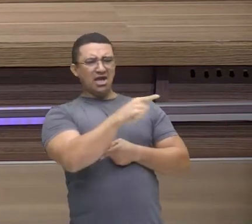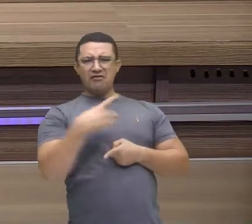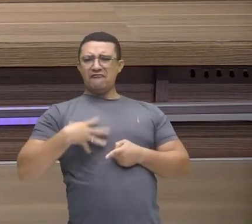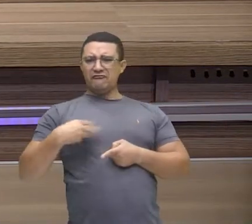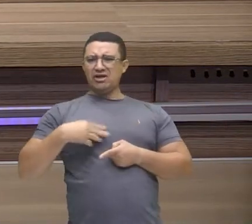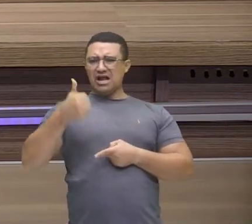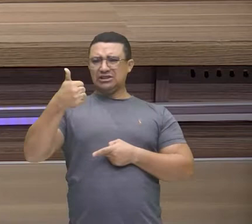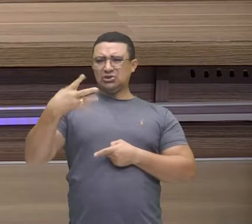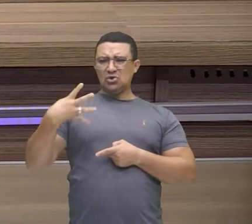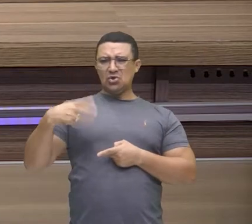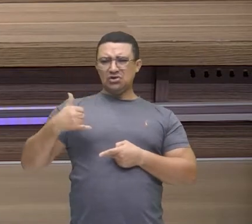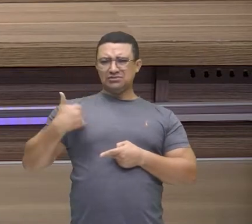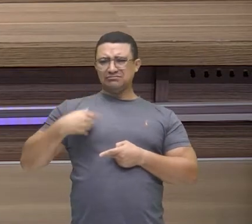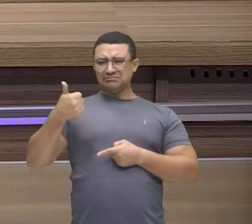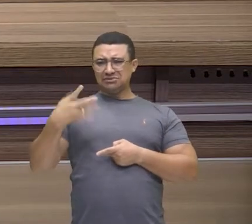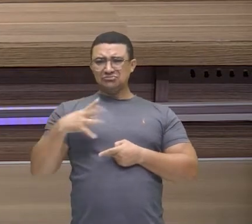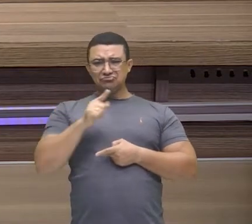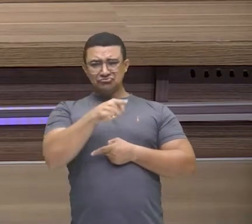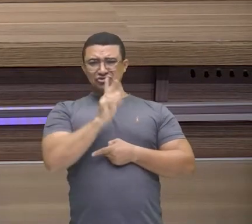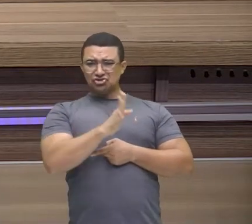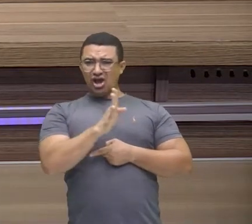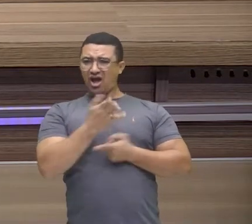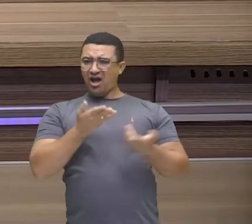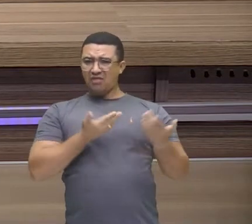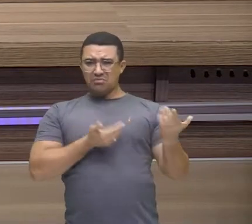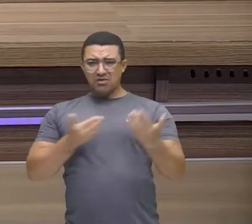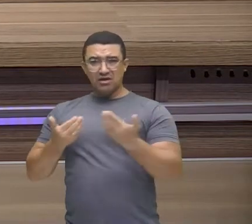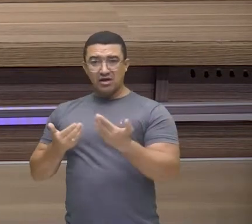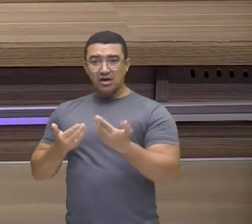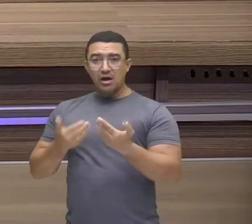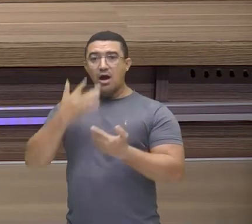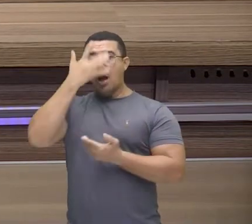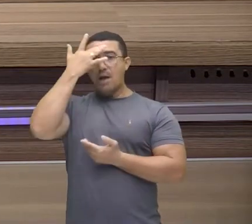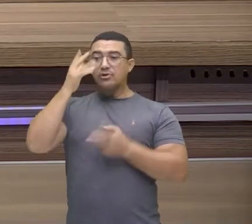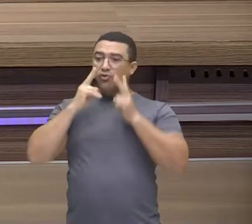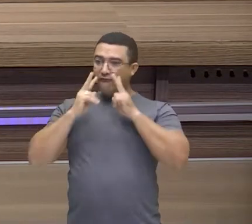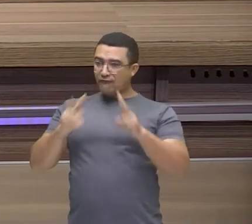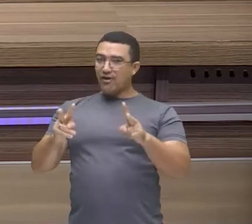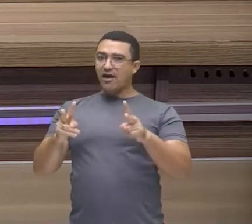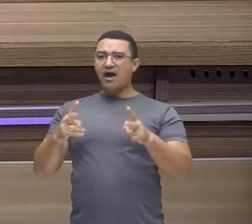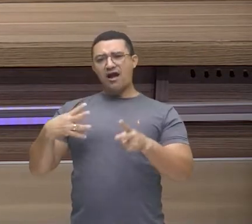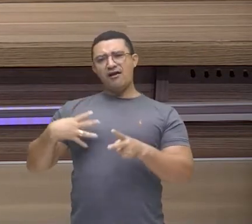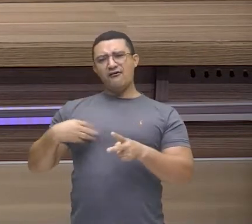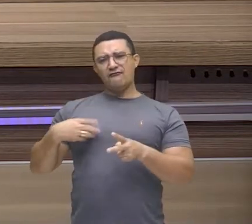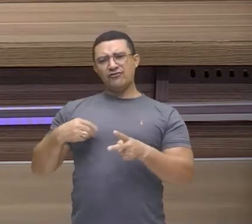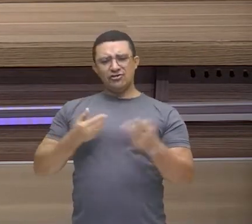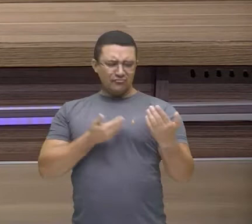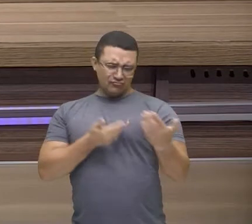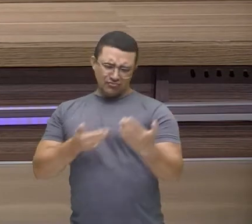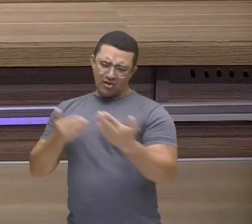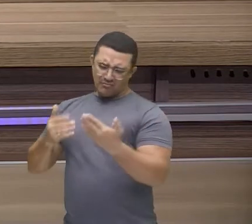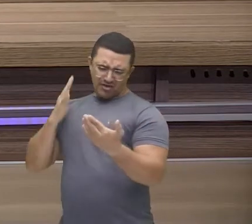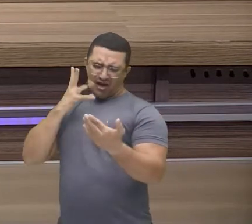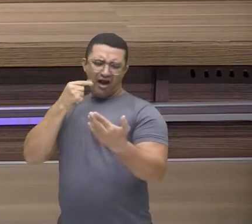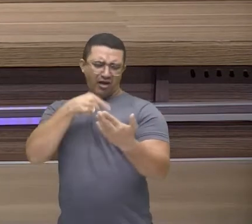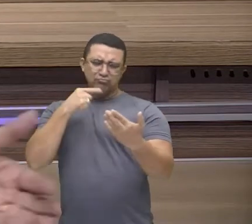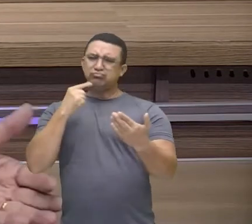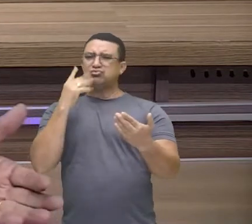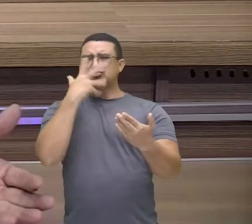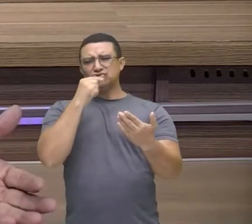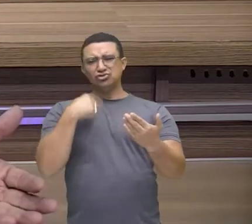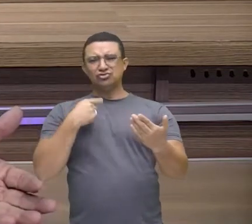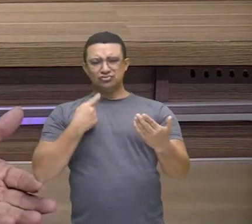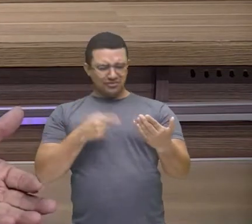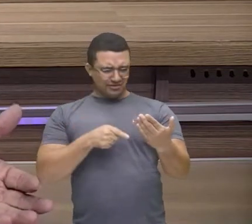mãe, mas quando o bebê chega, todo mundo se apaixona pelo bebê. Aí o ciclo continua todo mesmo de volta, tudo de novo. Nós voltamos para a